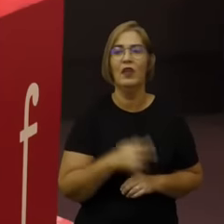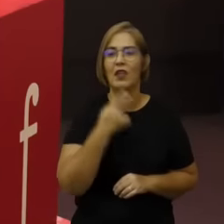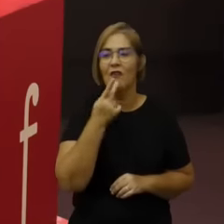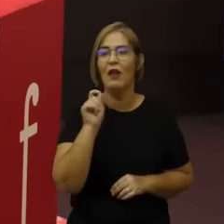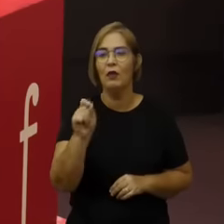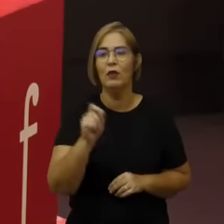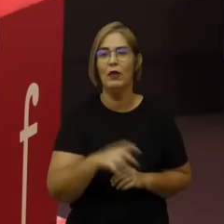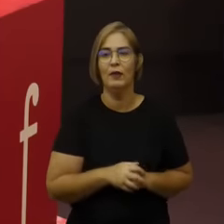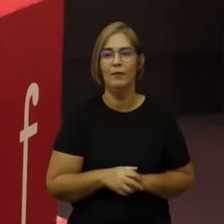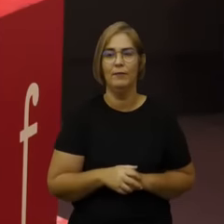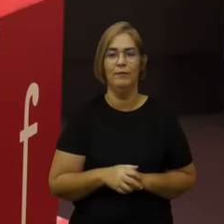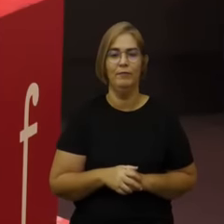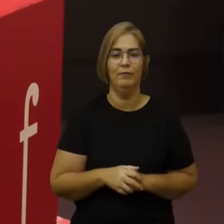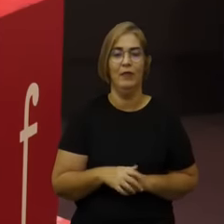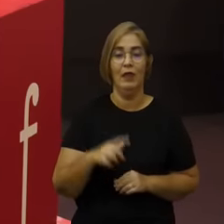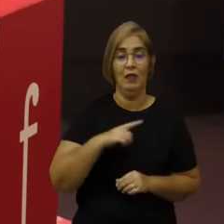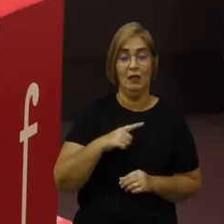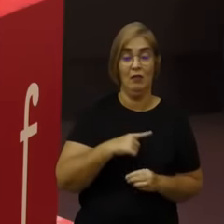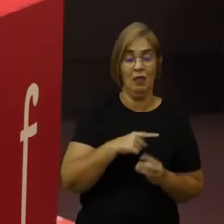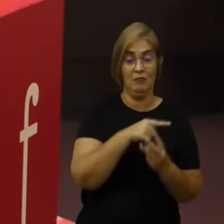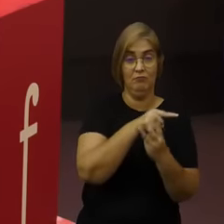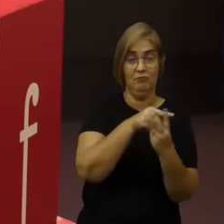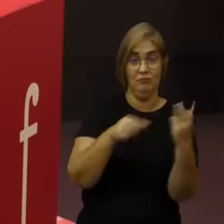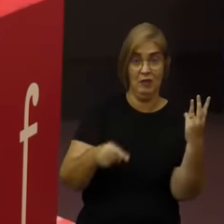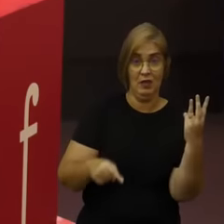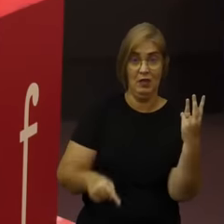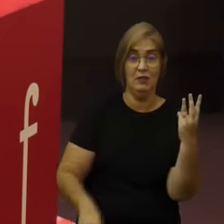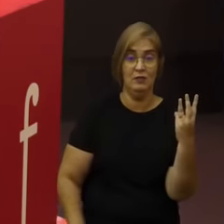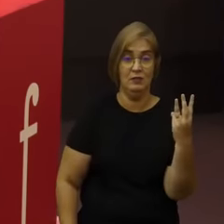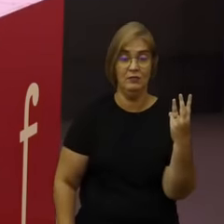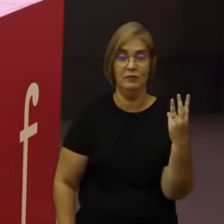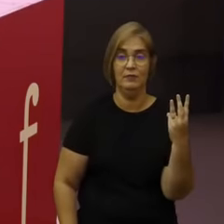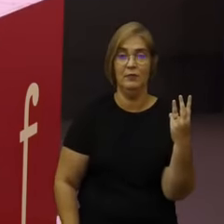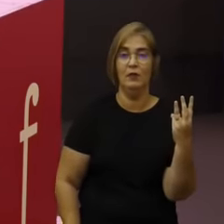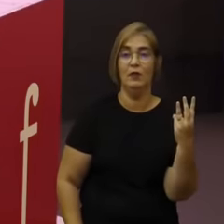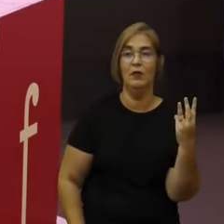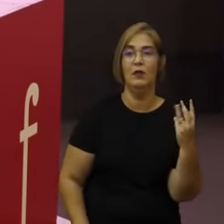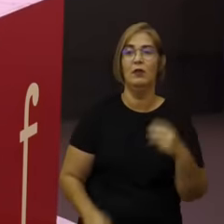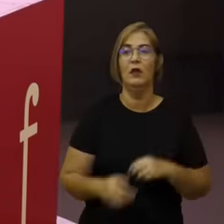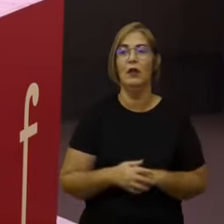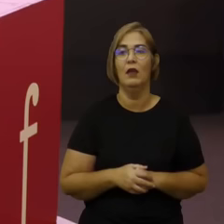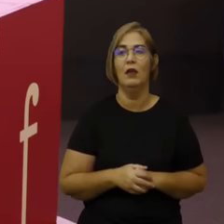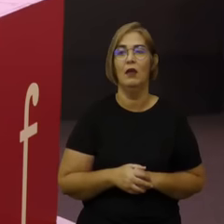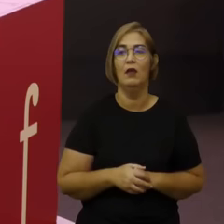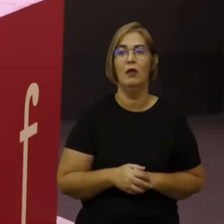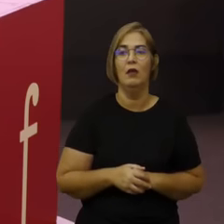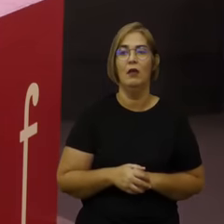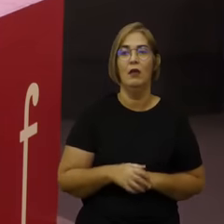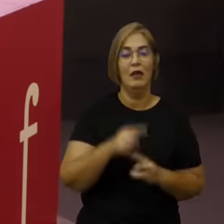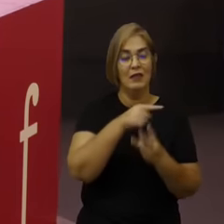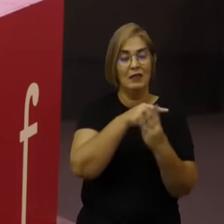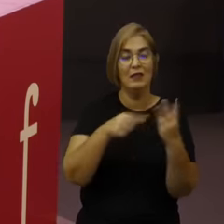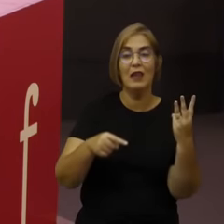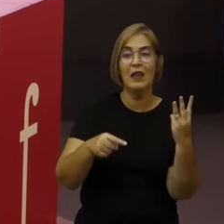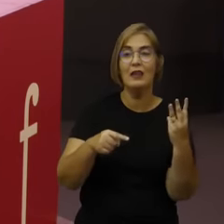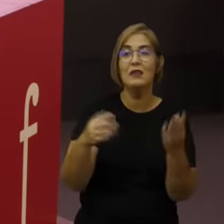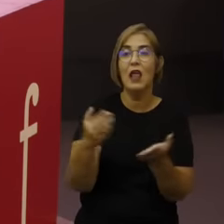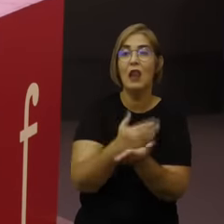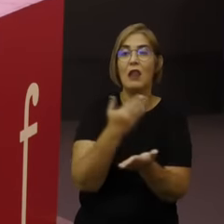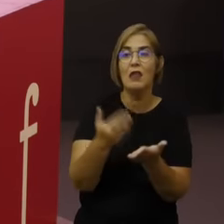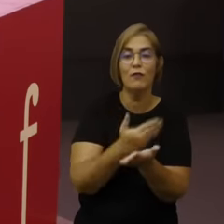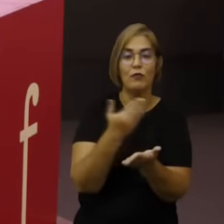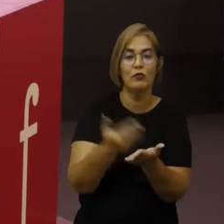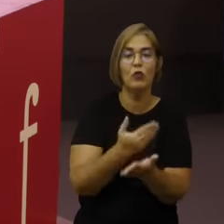eh depois o estrangeiro e Calígula. Interessantemente,